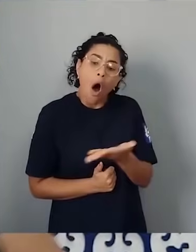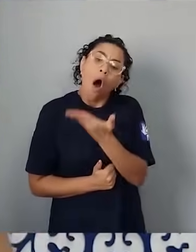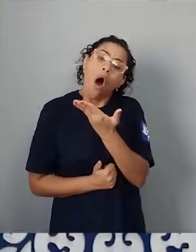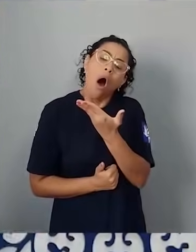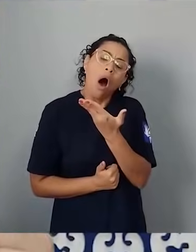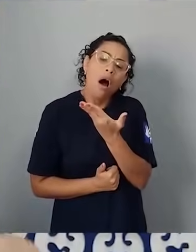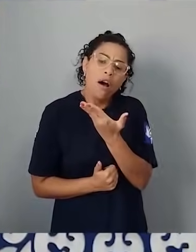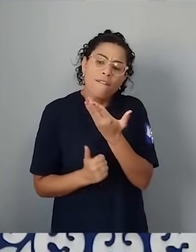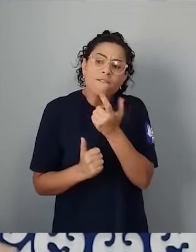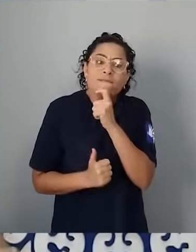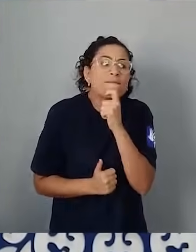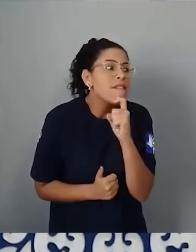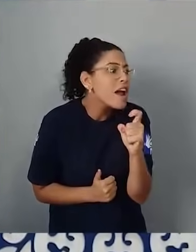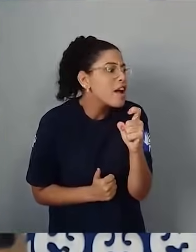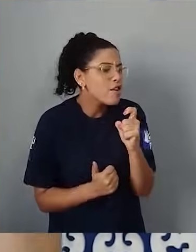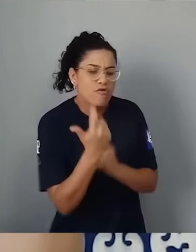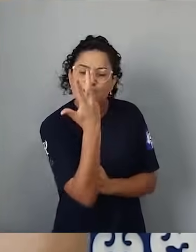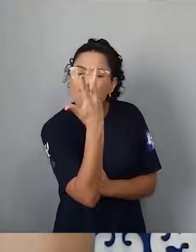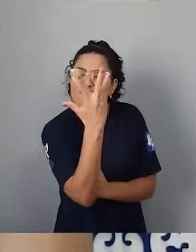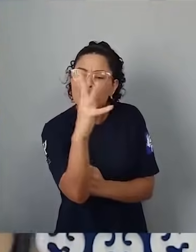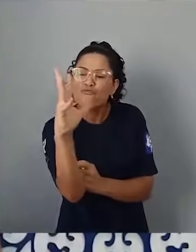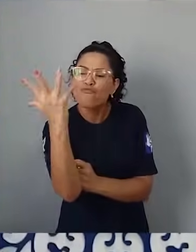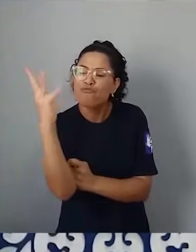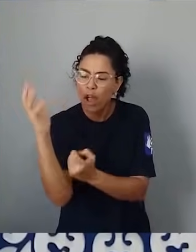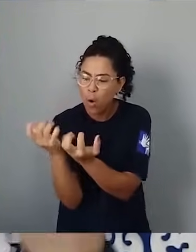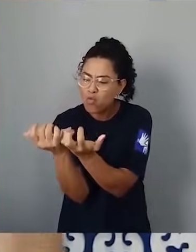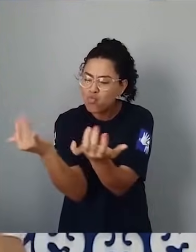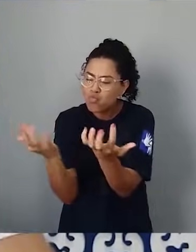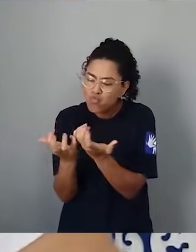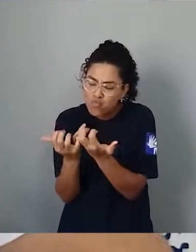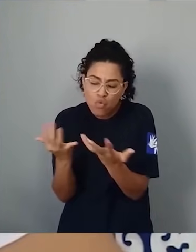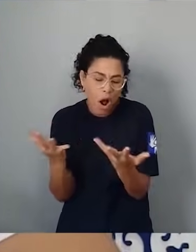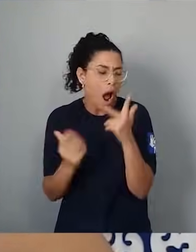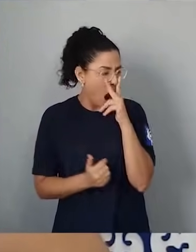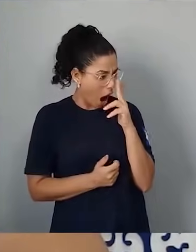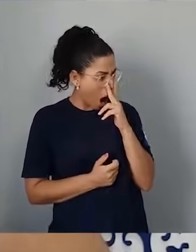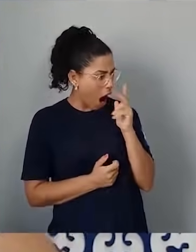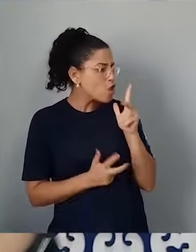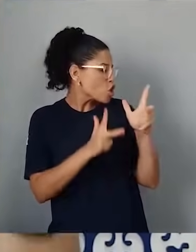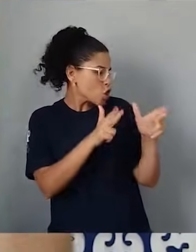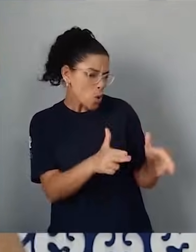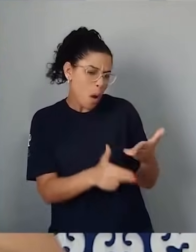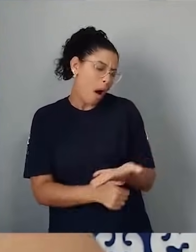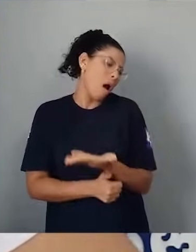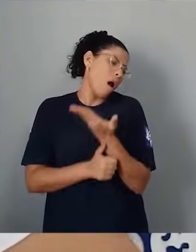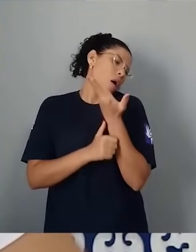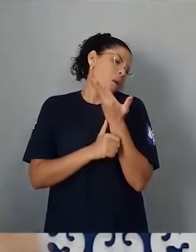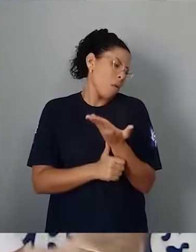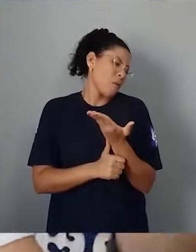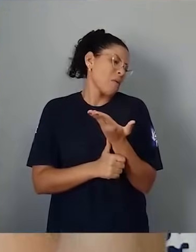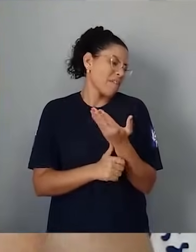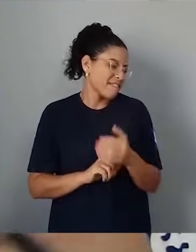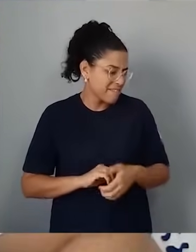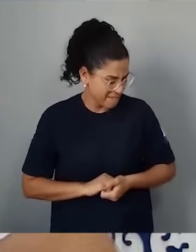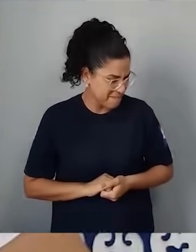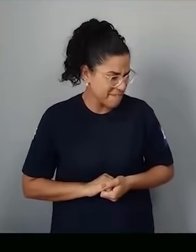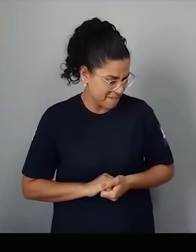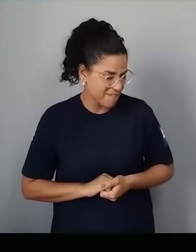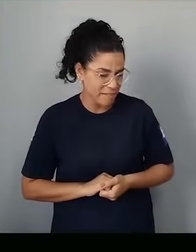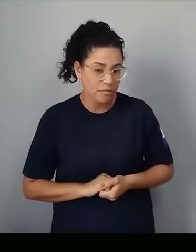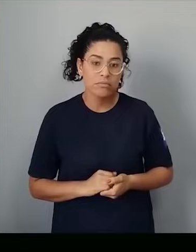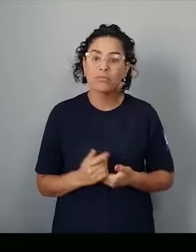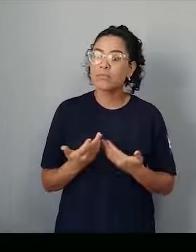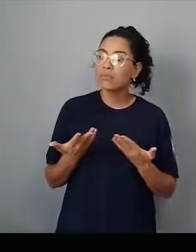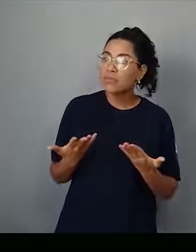folhagem, veja o verde da campina. Você deveria fazer o que a natureza ensina.